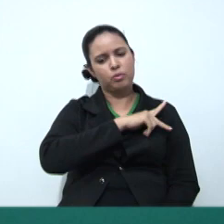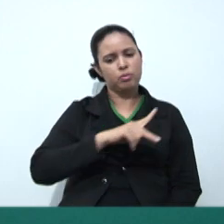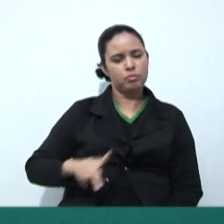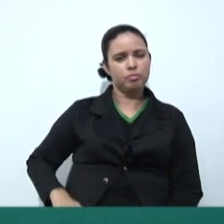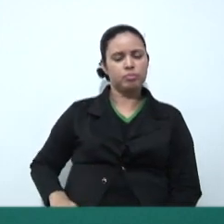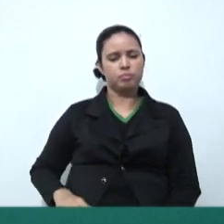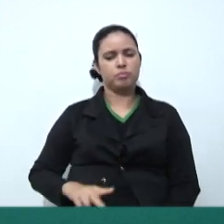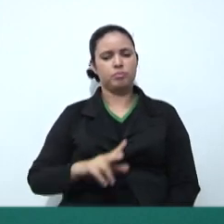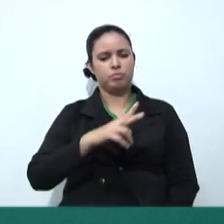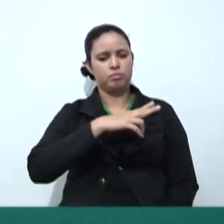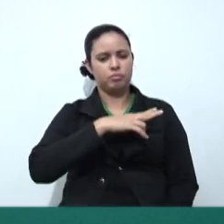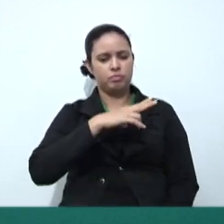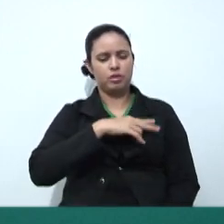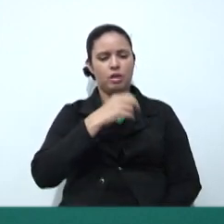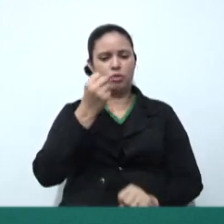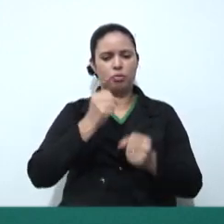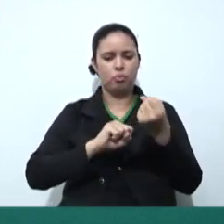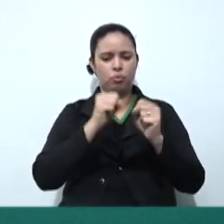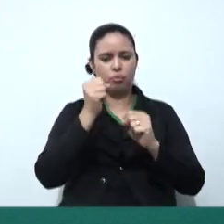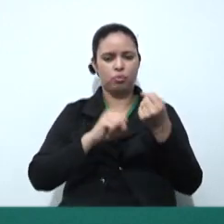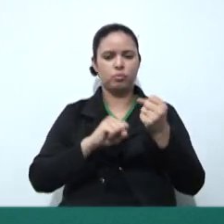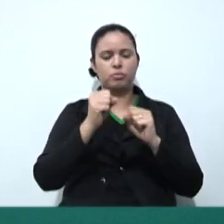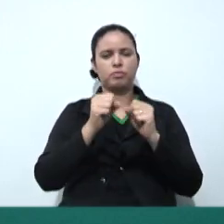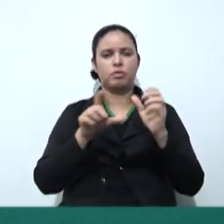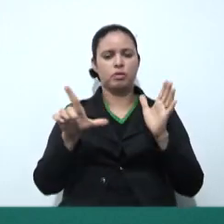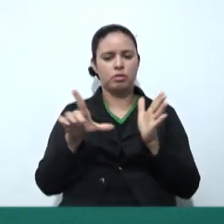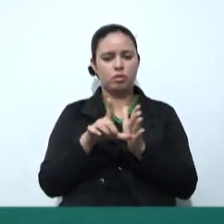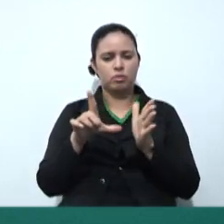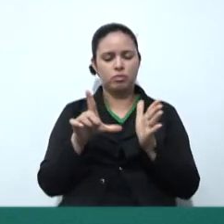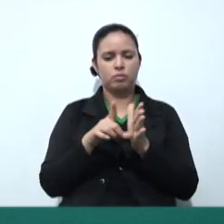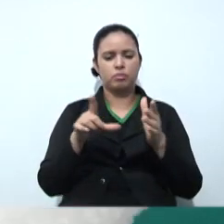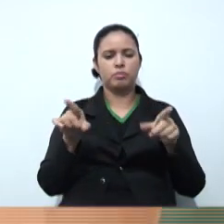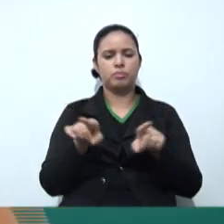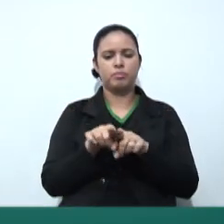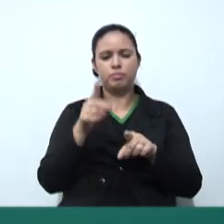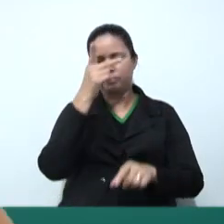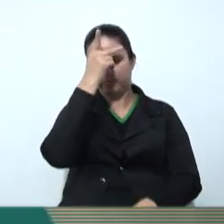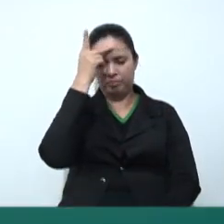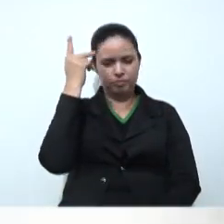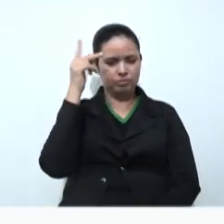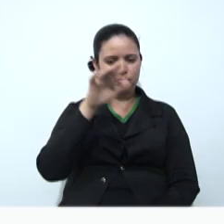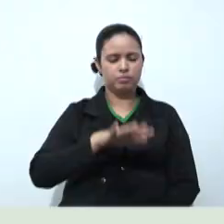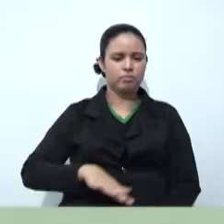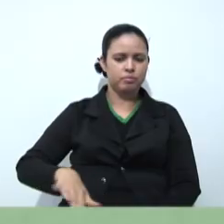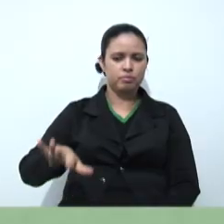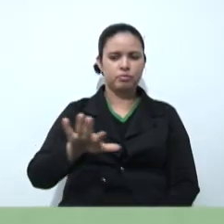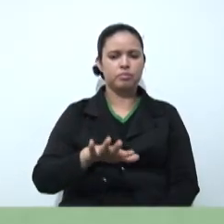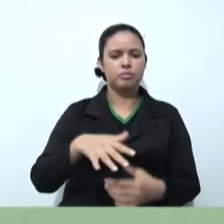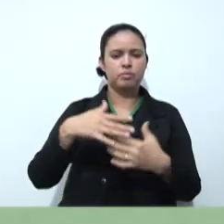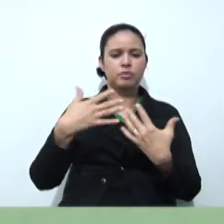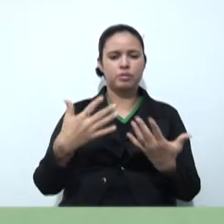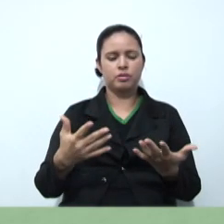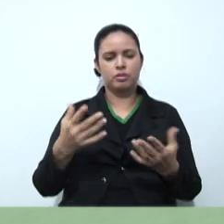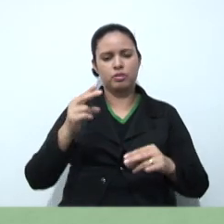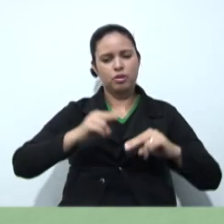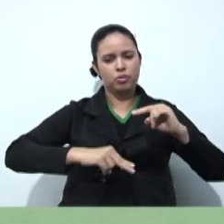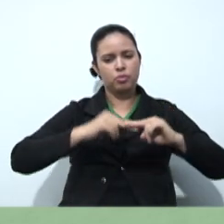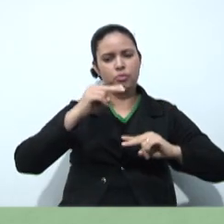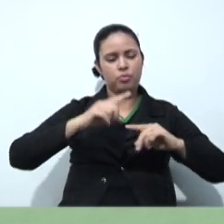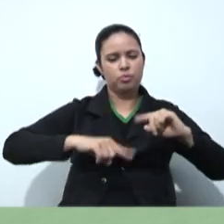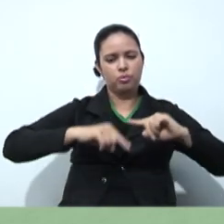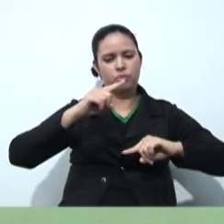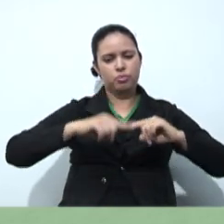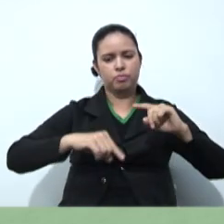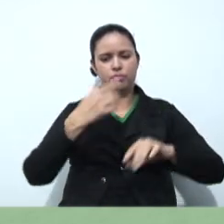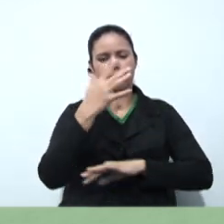como indústrias, estabelecimentos de serviço e comércio e as pessoas em geral. Assim, os recursos naturais